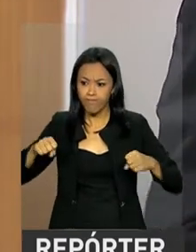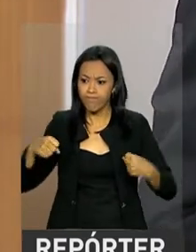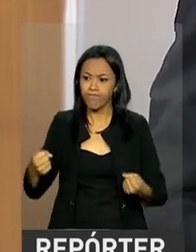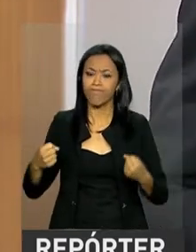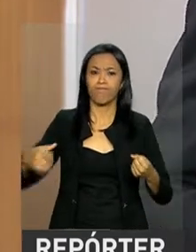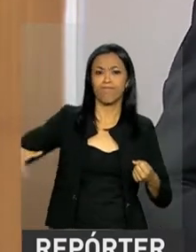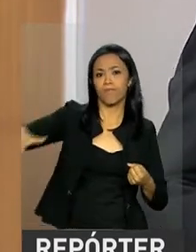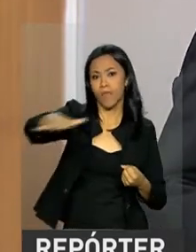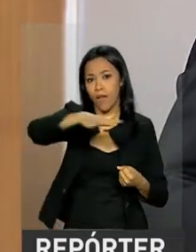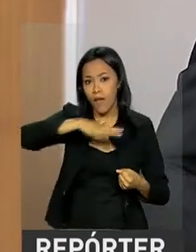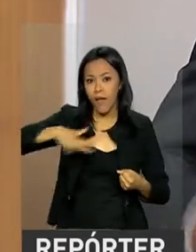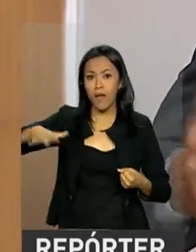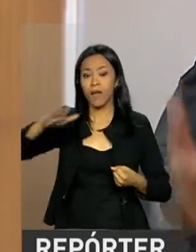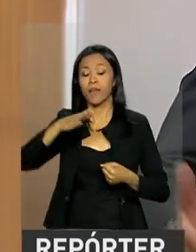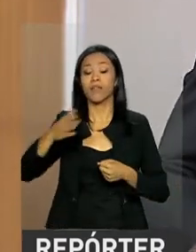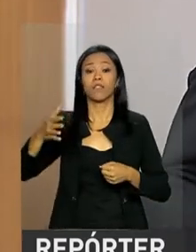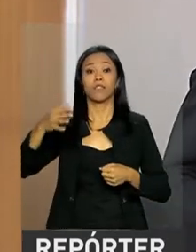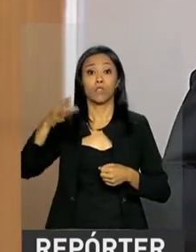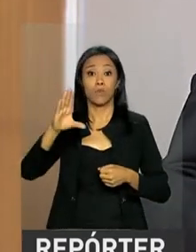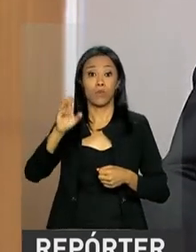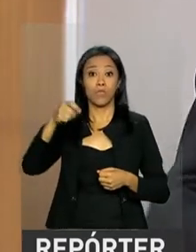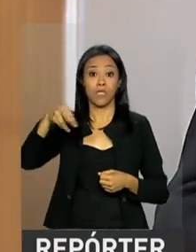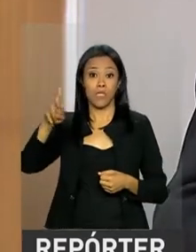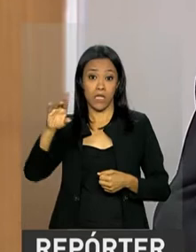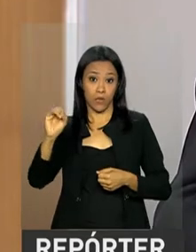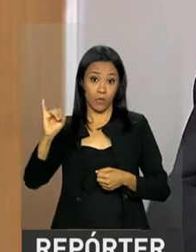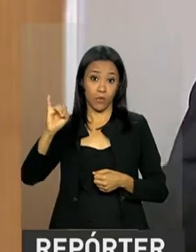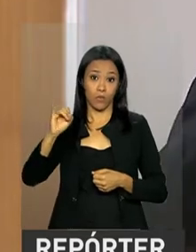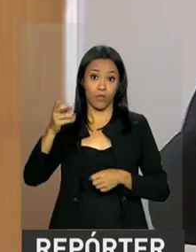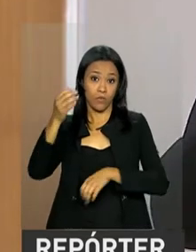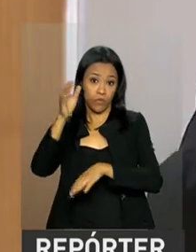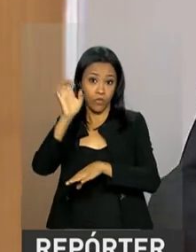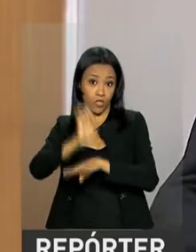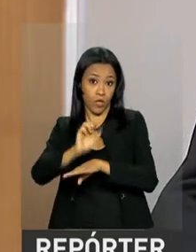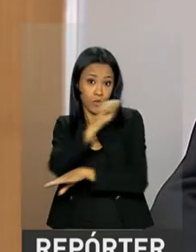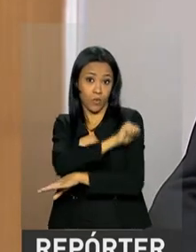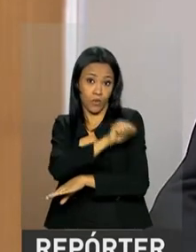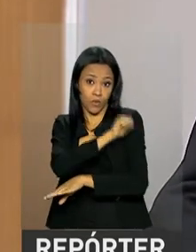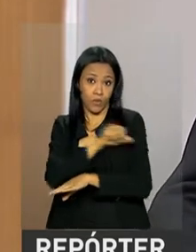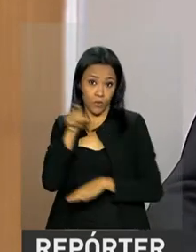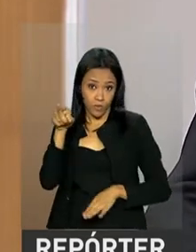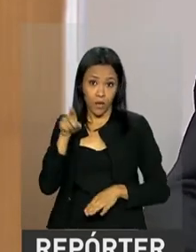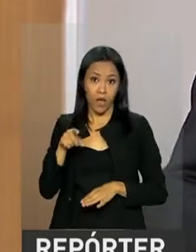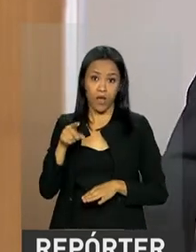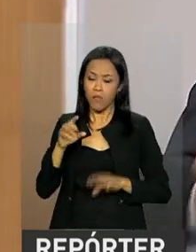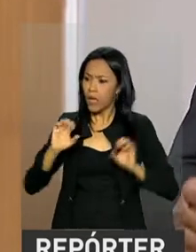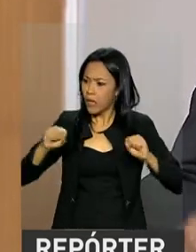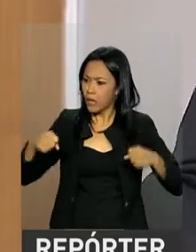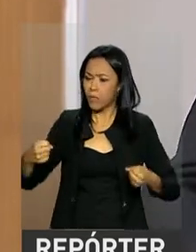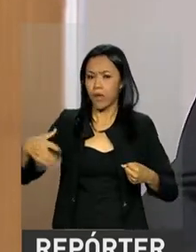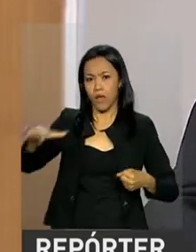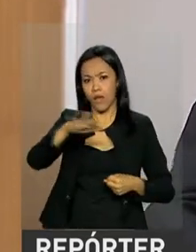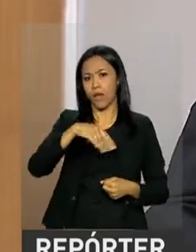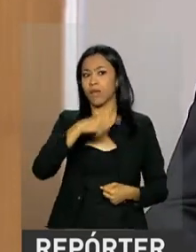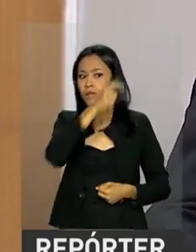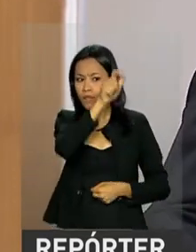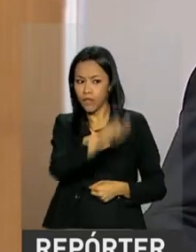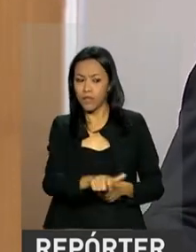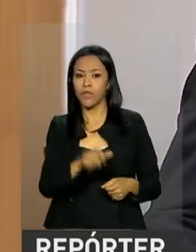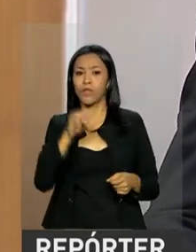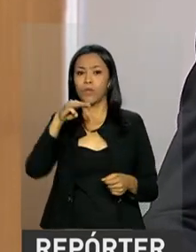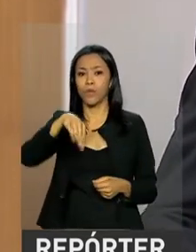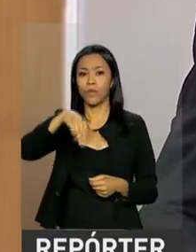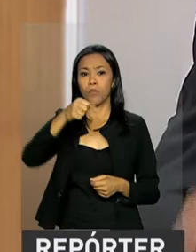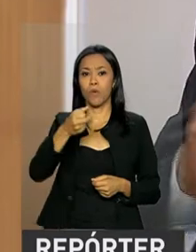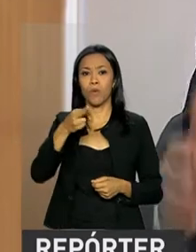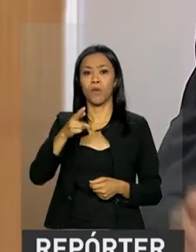Janeiro, que busca a atração de investimentos. O ministro Moreira Franco, que conhece muito bem o